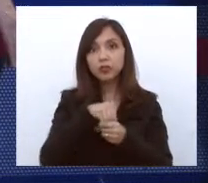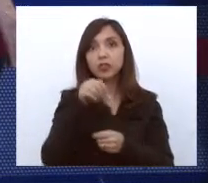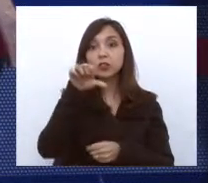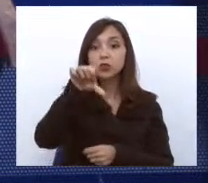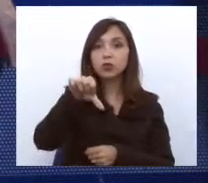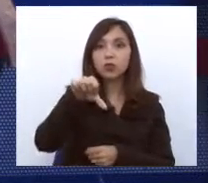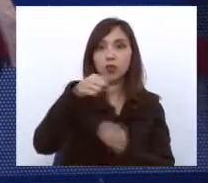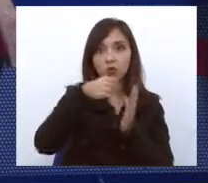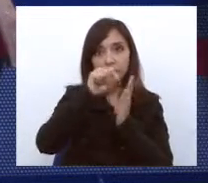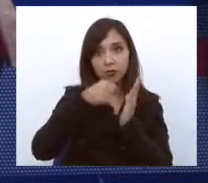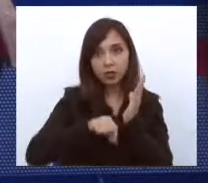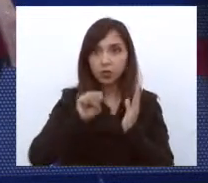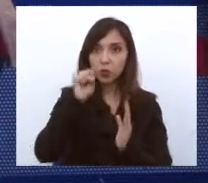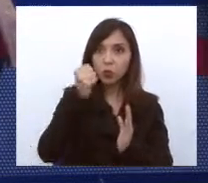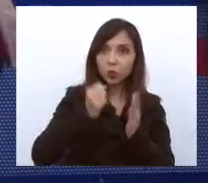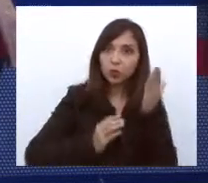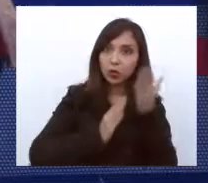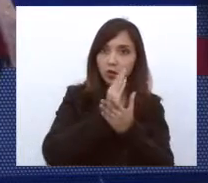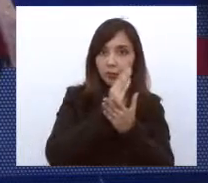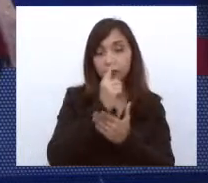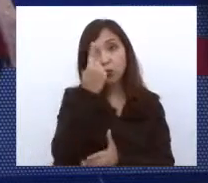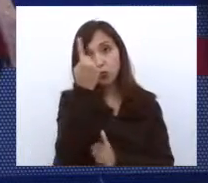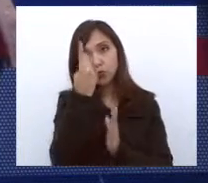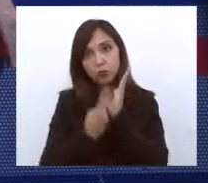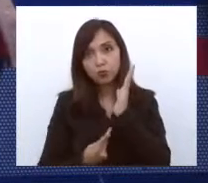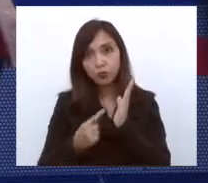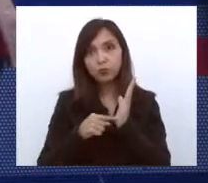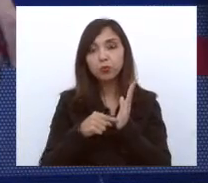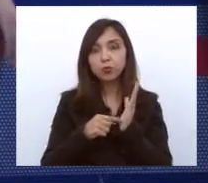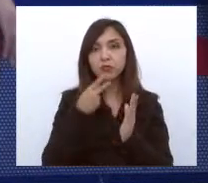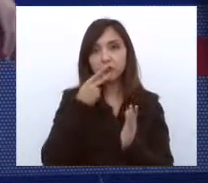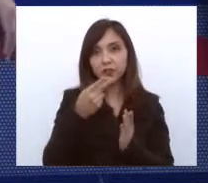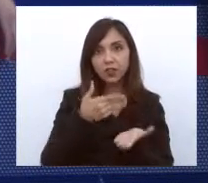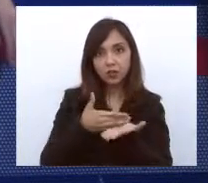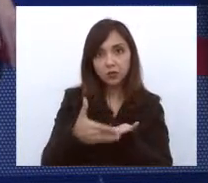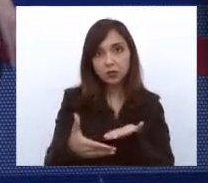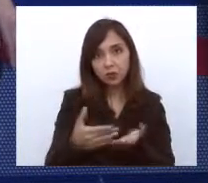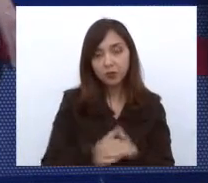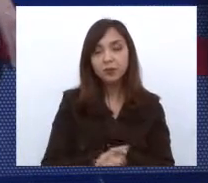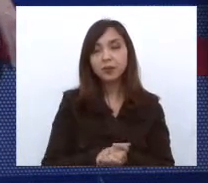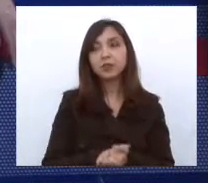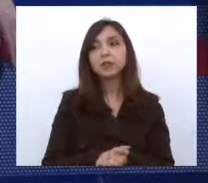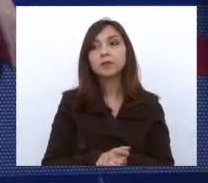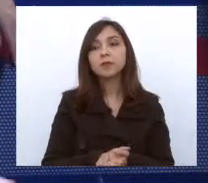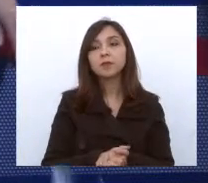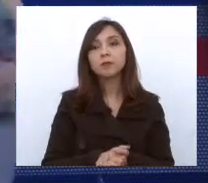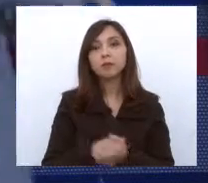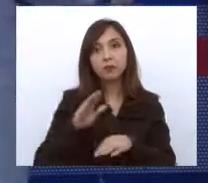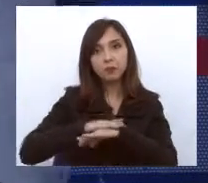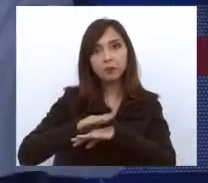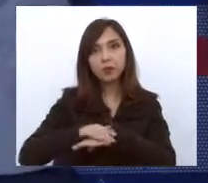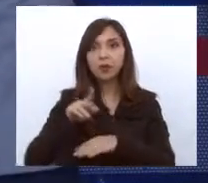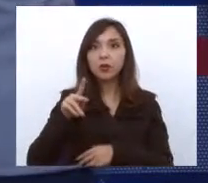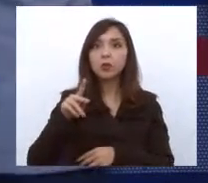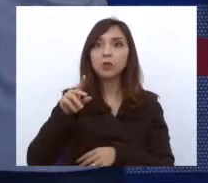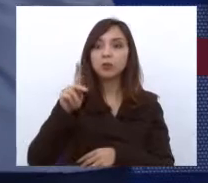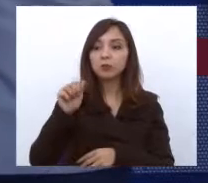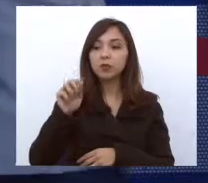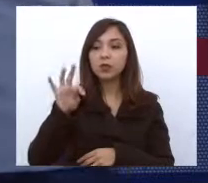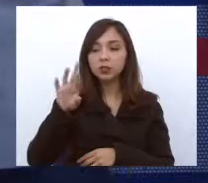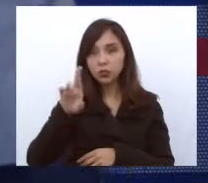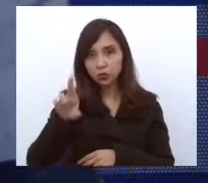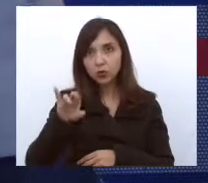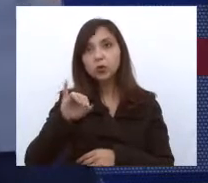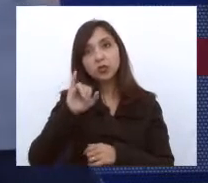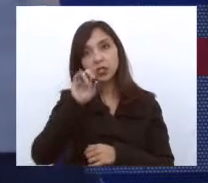9 itens, 8 aprovados. Um projeto, aquele que eu falei aqui no início do programa, inclusive, de autoria do vereador pastor João Barbosa, do PRB,